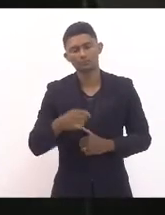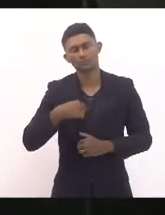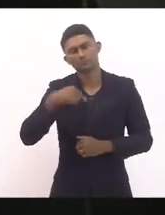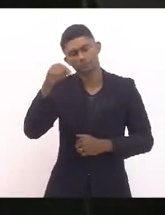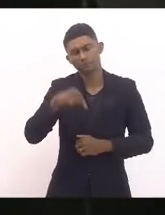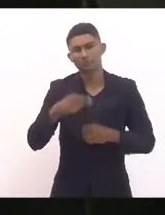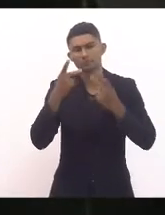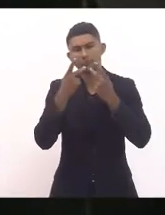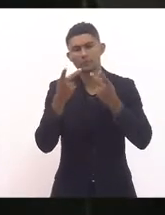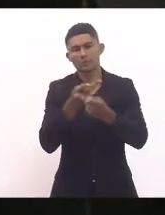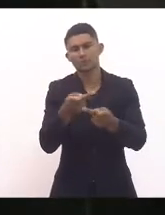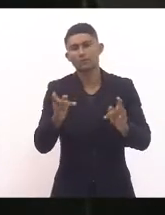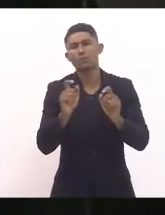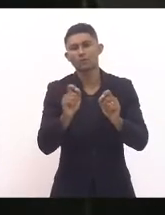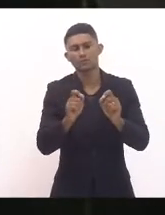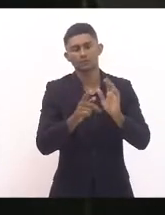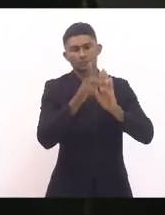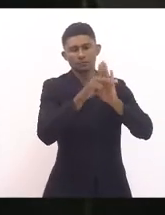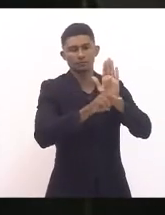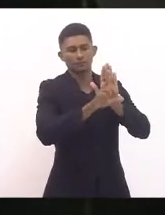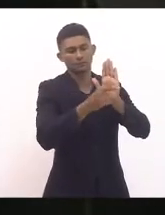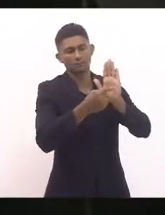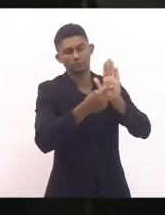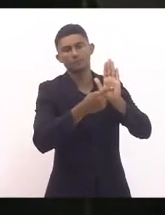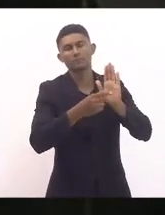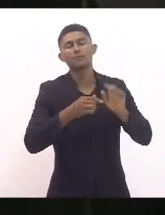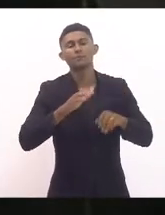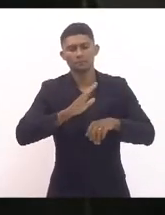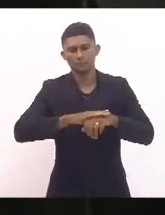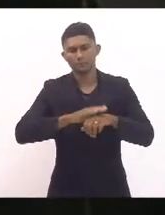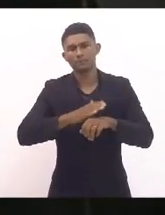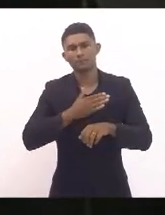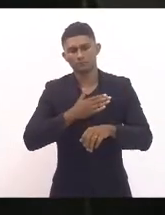atenção que esse projeto de minha autoria,